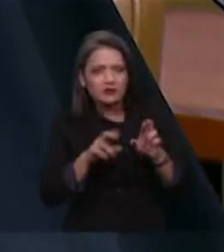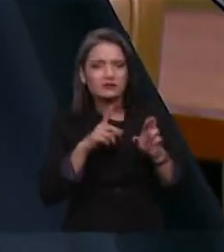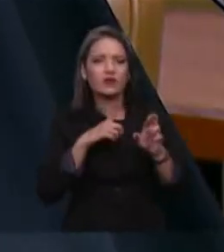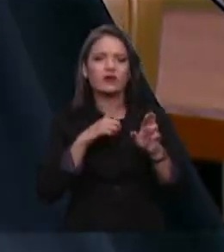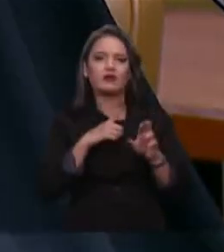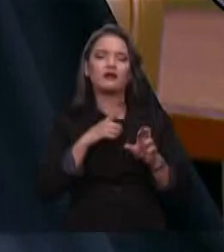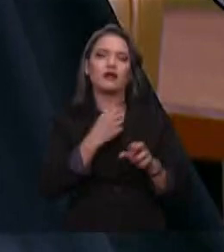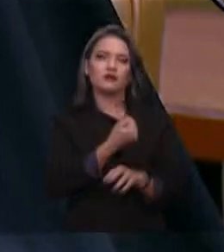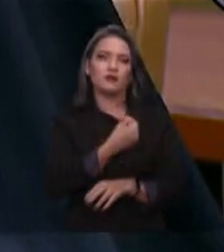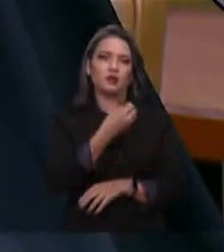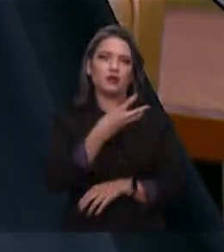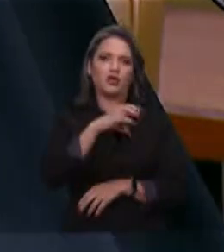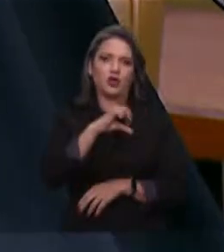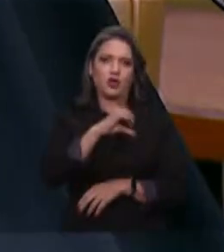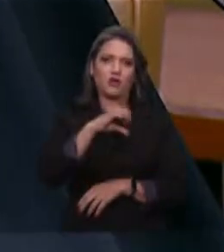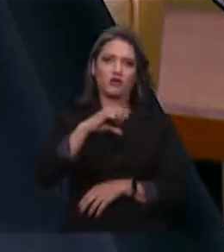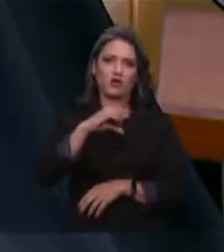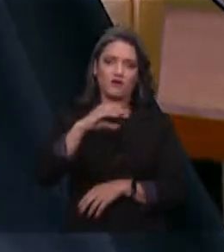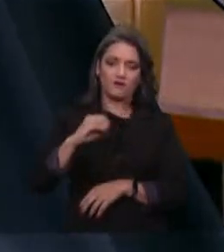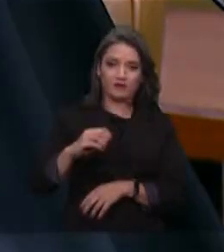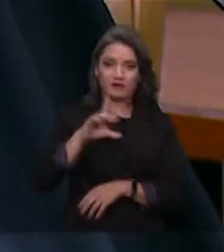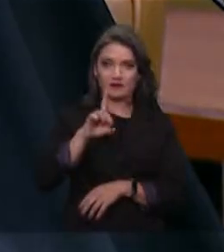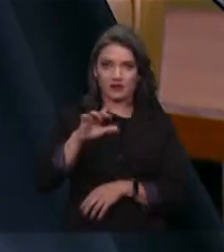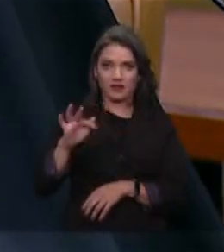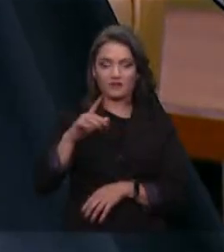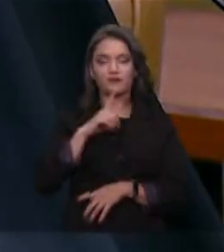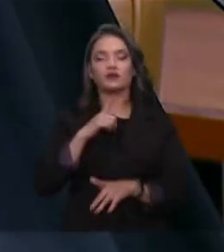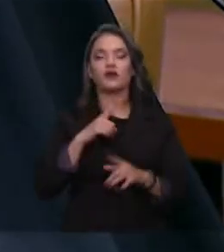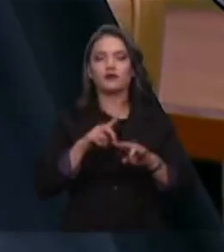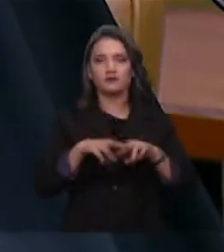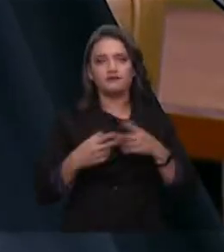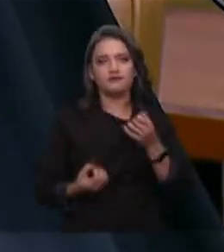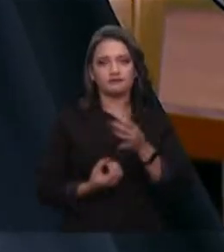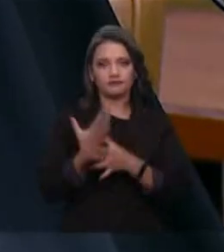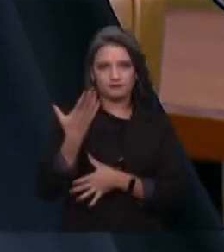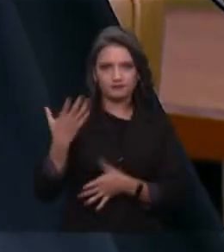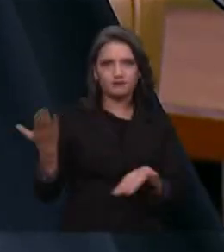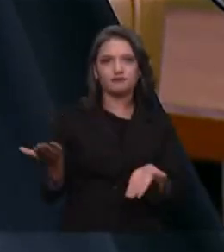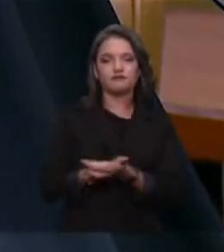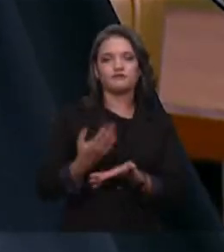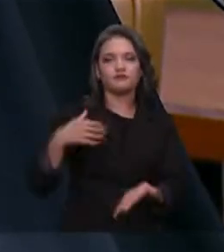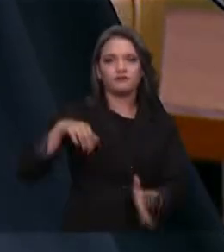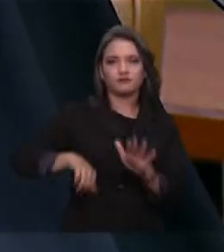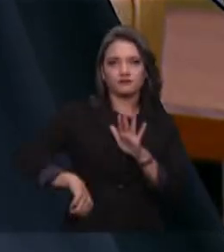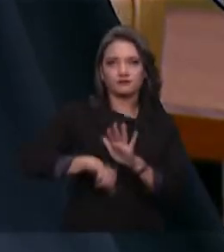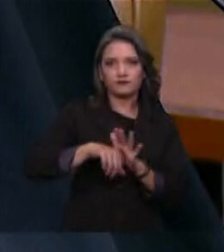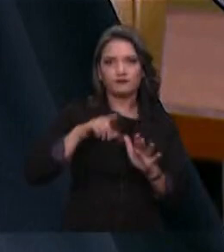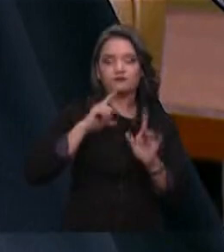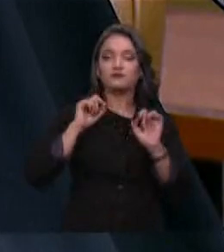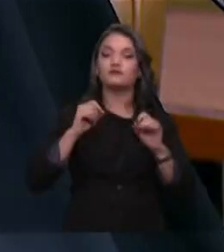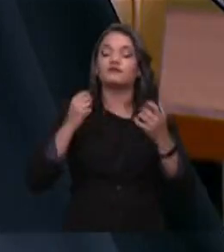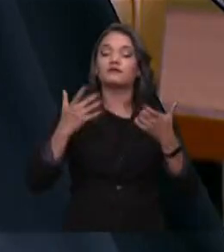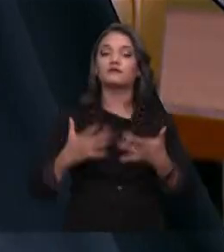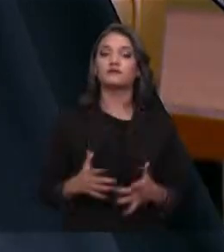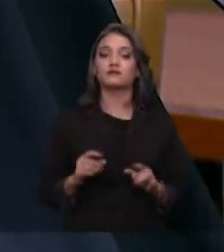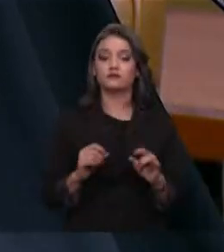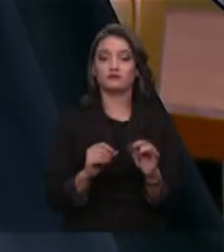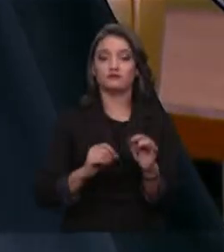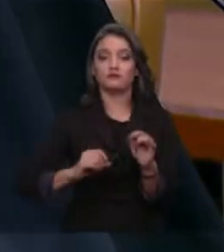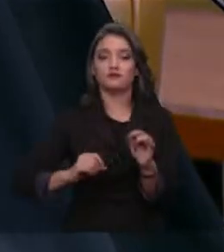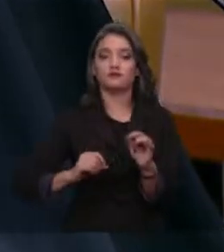inquérito 3990-DF, que deu origem à ação penal 1019, julgada por esta Suprema Corte, evidenciaram que, abro